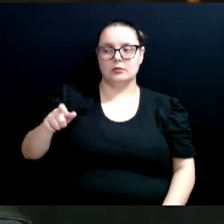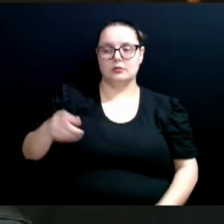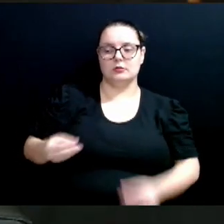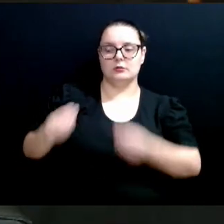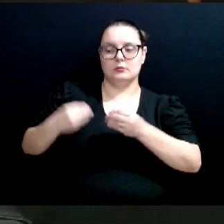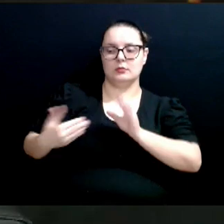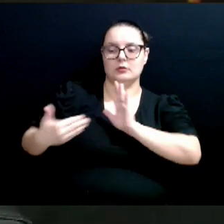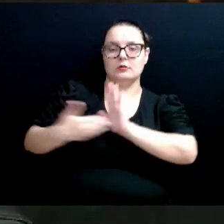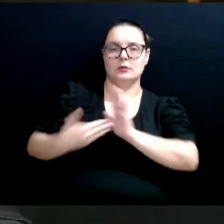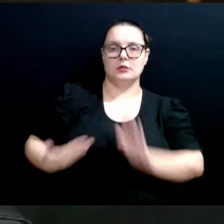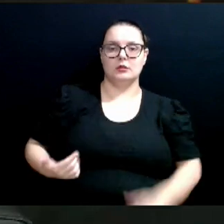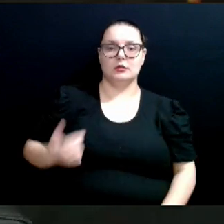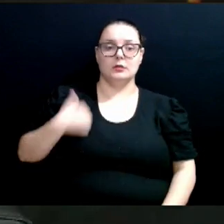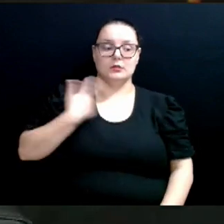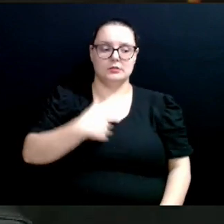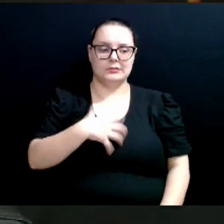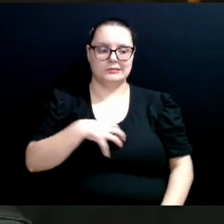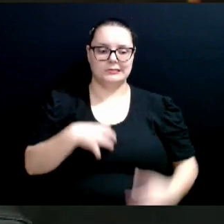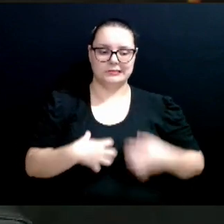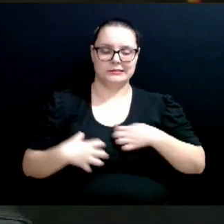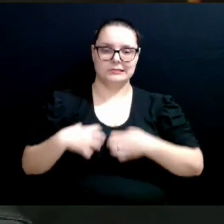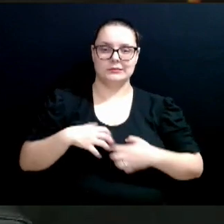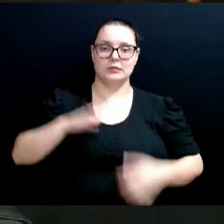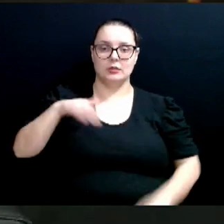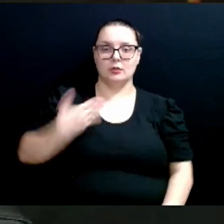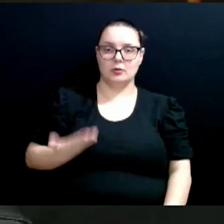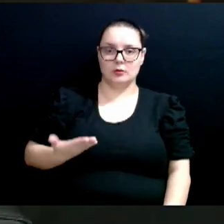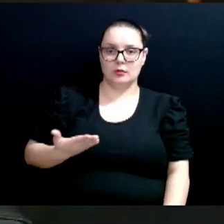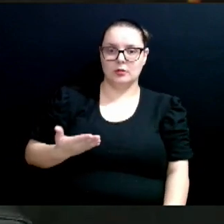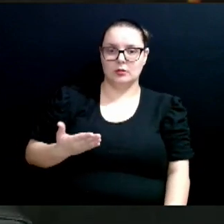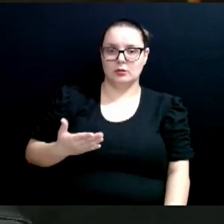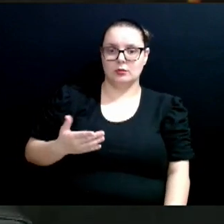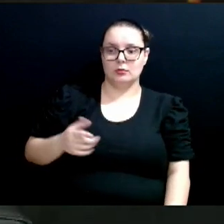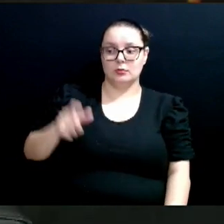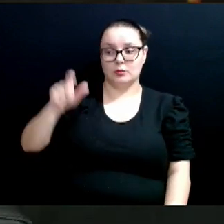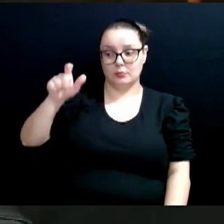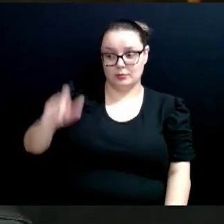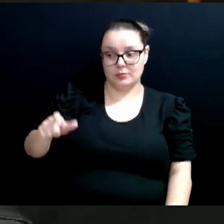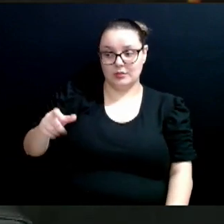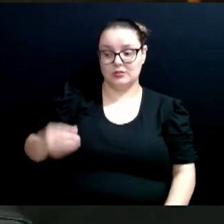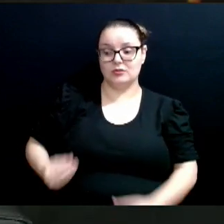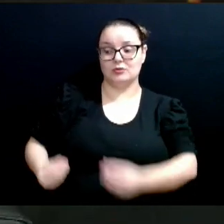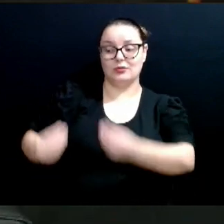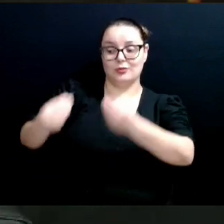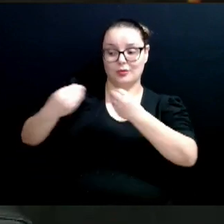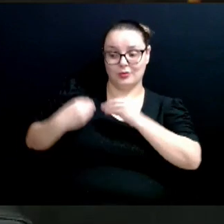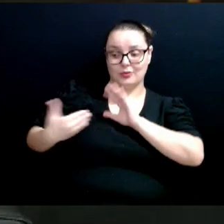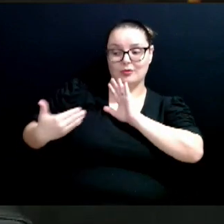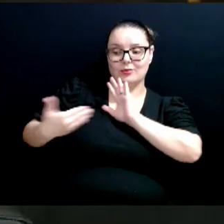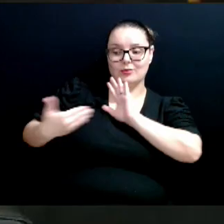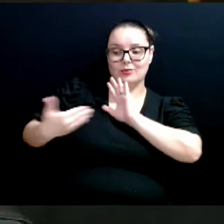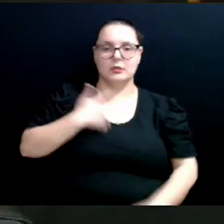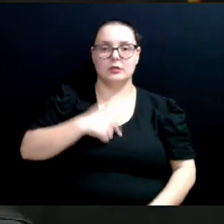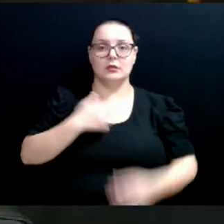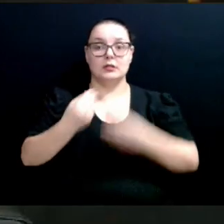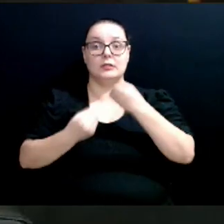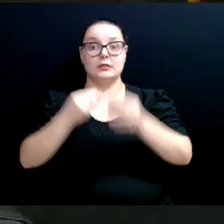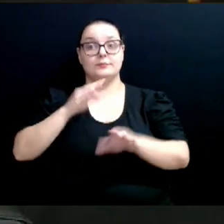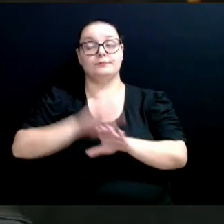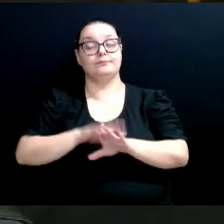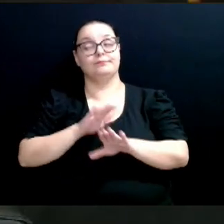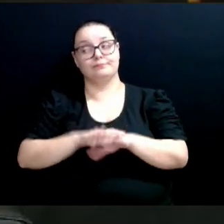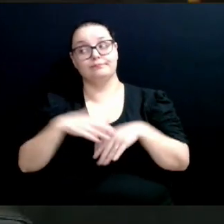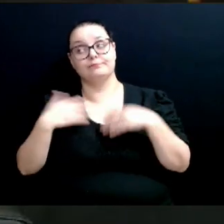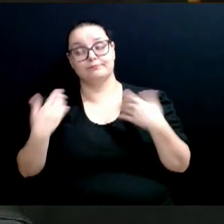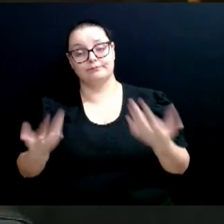incomodando, quando o limite é imposto, né? E aí, como é que a gente deve agir